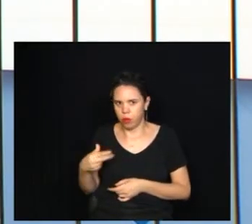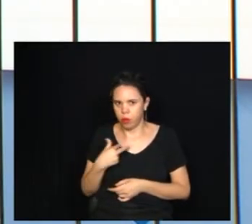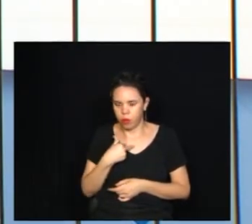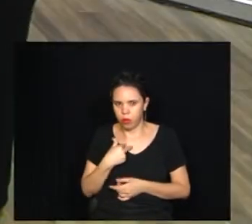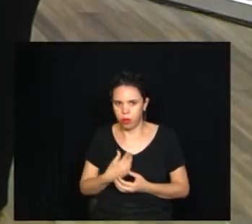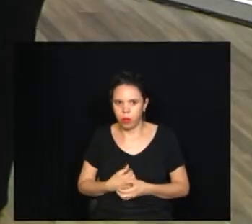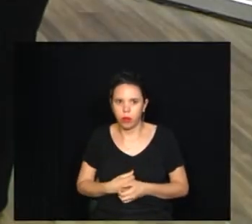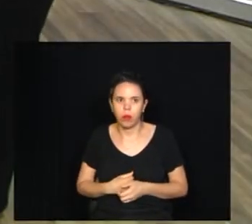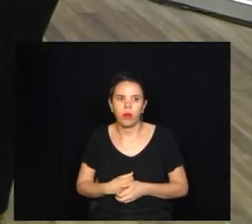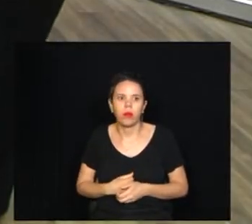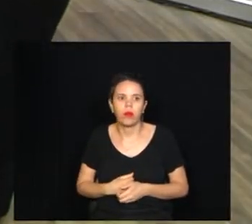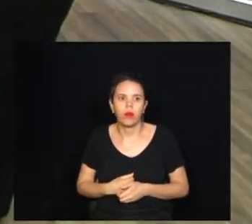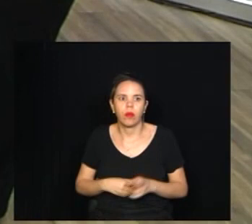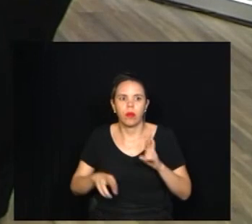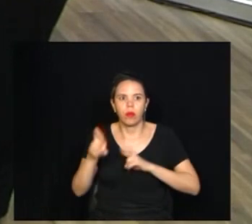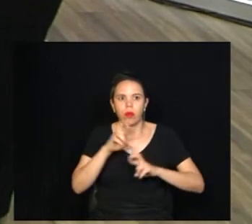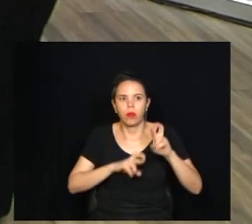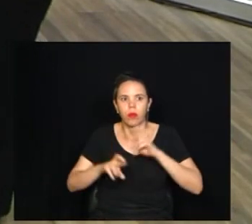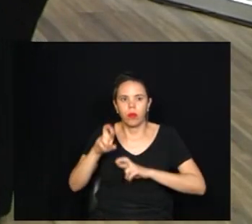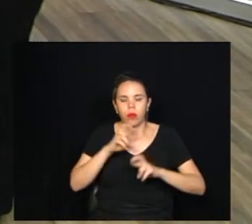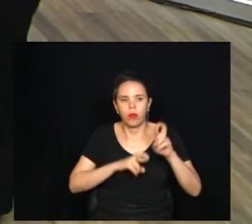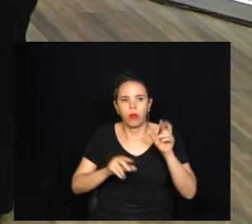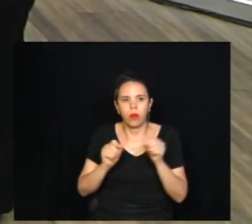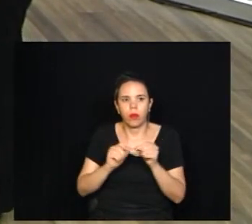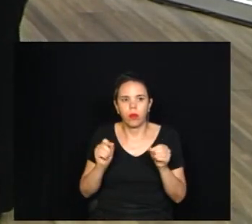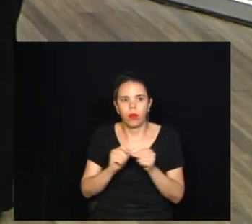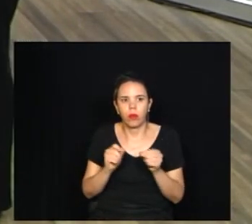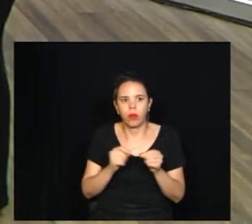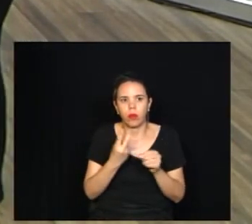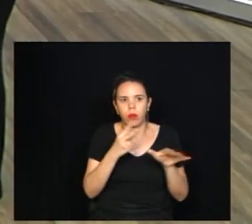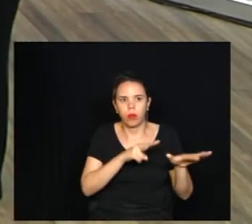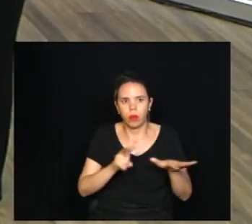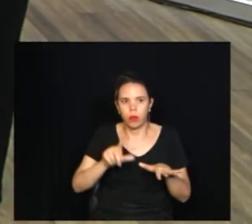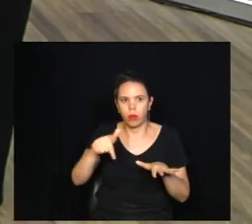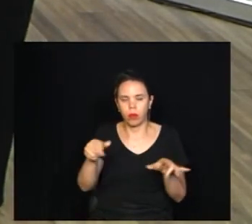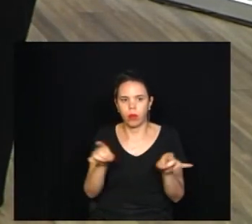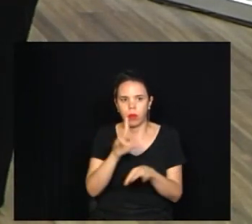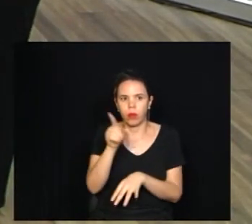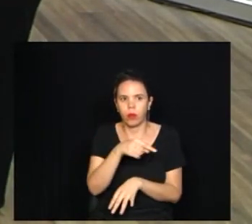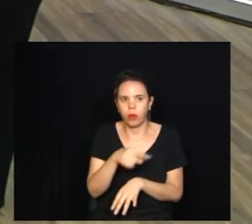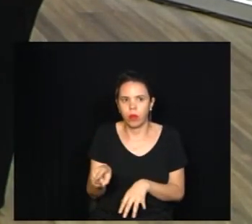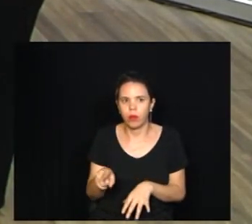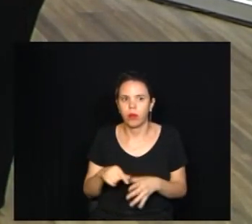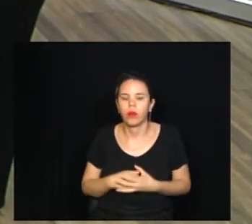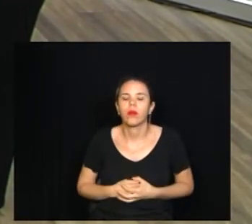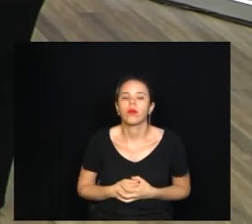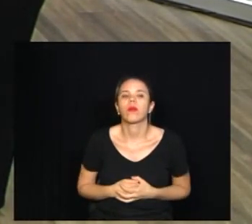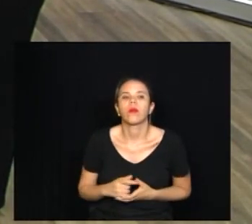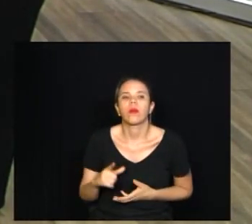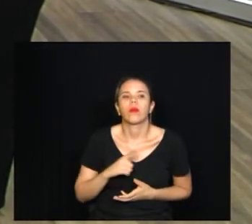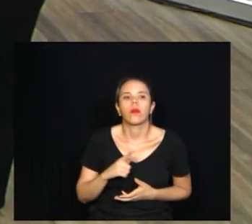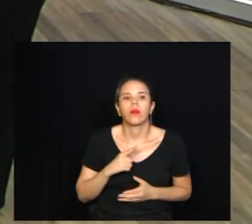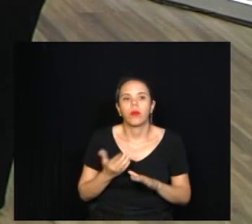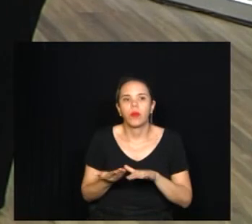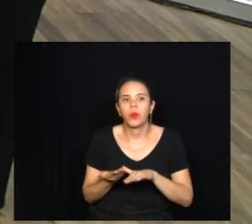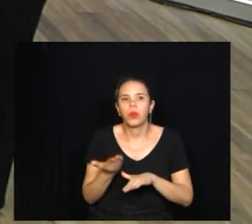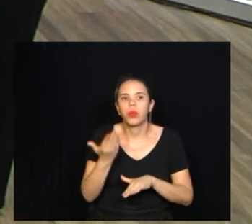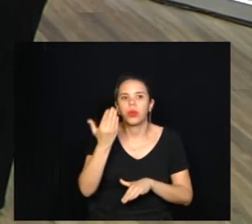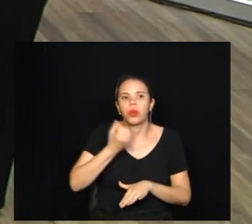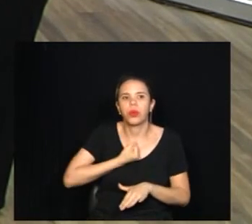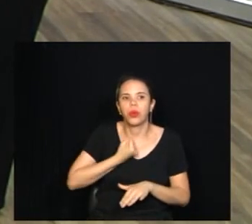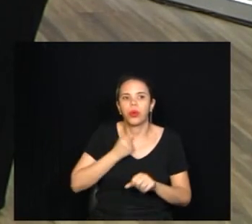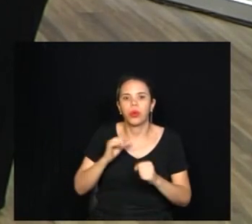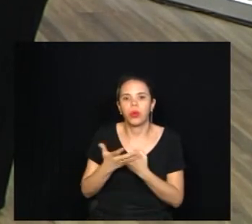estavam ocupados. Então é um monitoramento que nós vamos fazer aí 2 semanas após os feriados. Nós estamos tendo aí uma alta no número